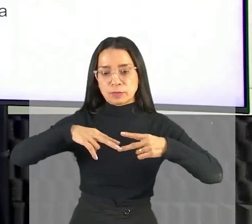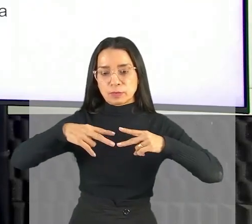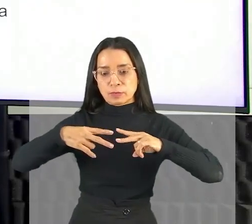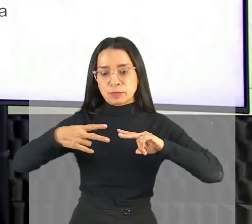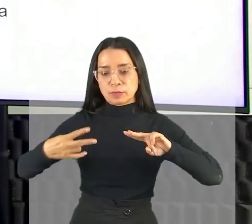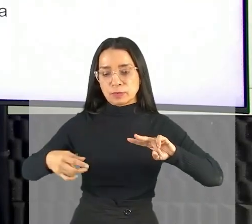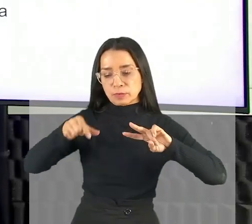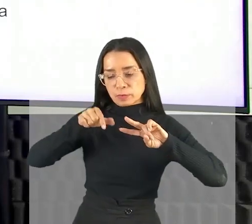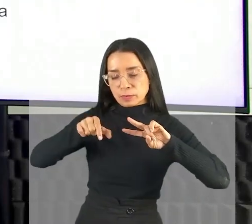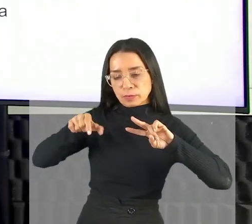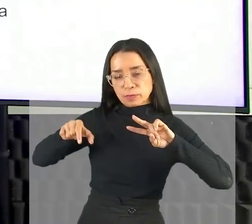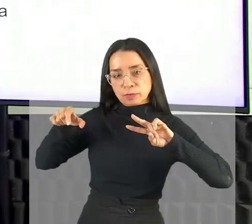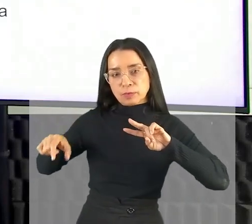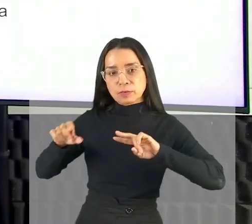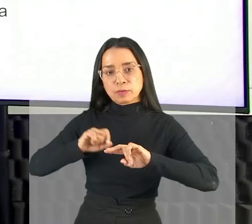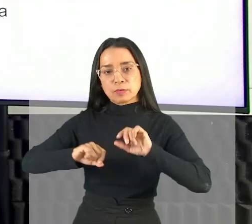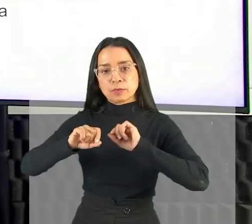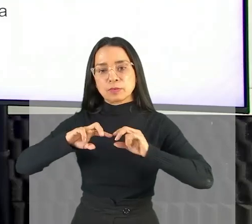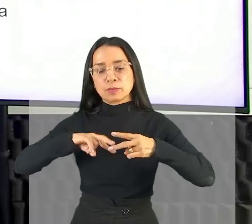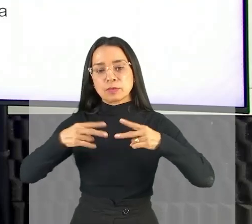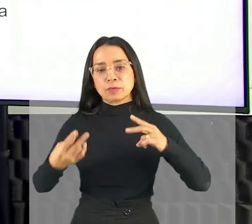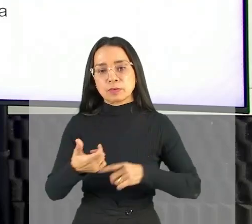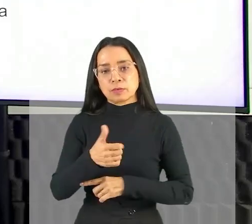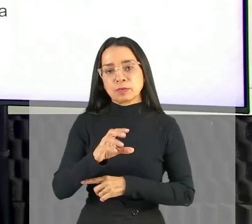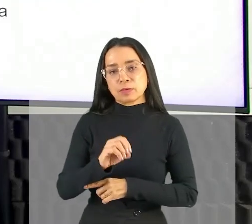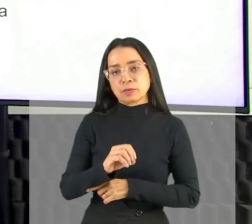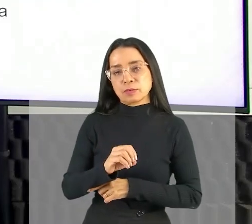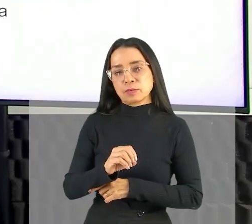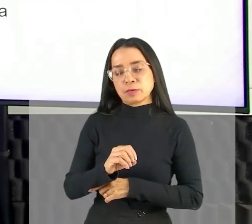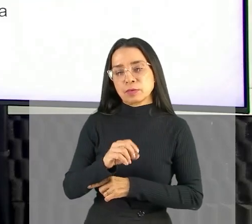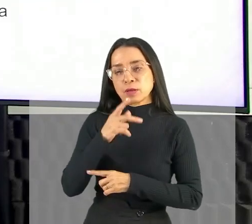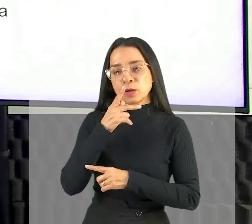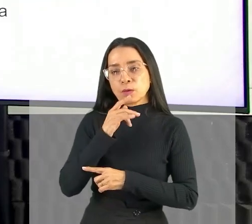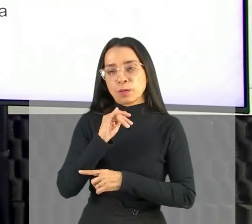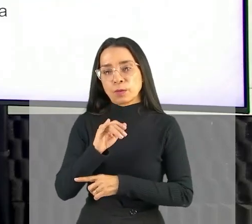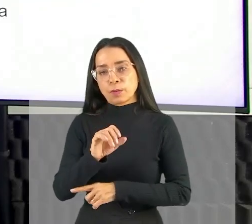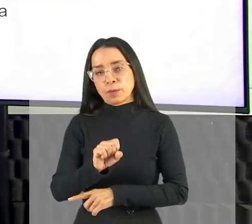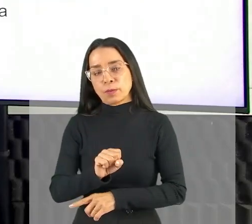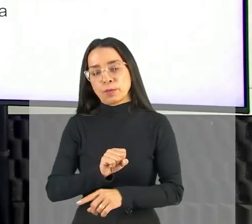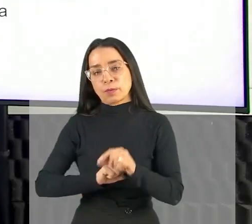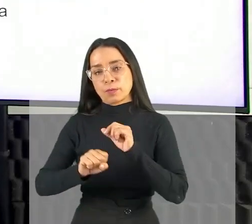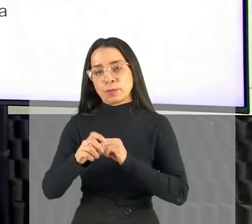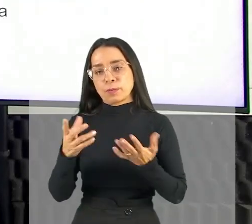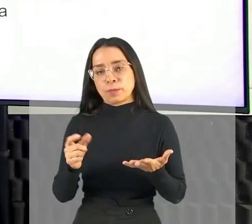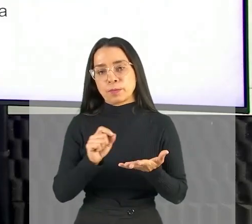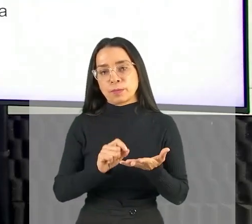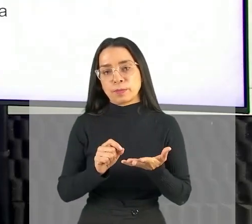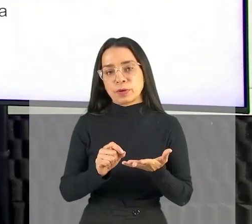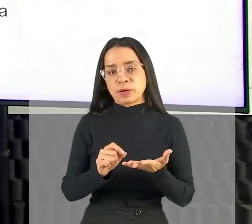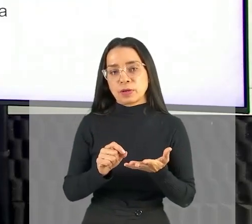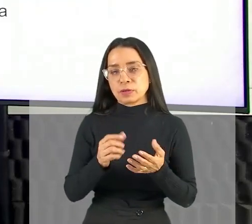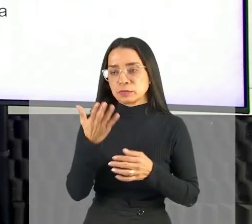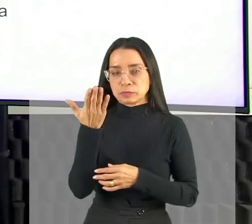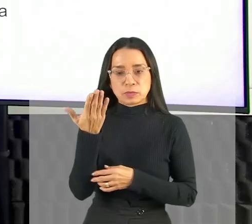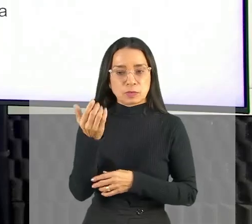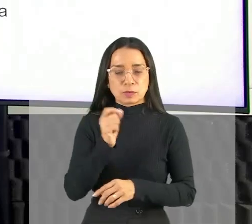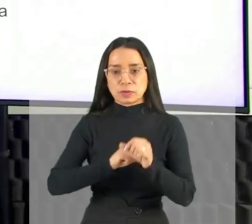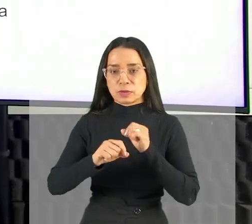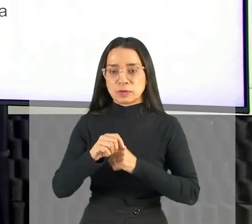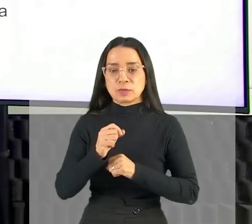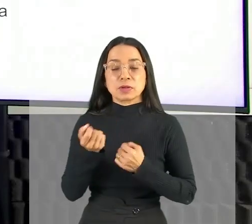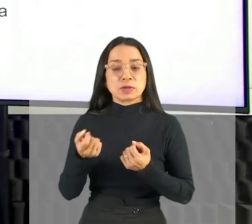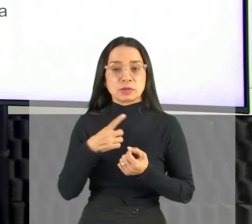pacientes podem não saber que são portadores do Gene da doença até o nascimento do primeiro filho né afetado ou